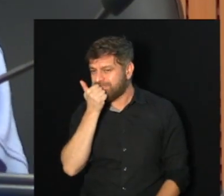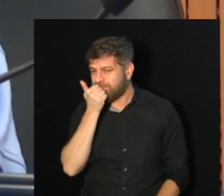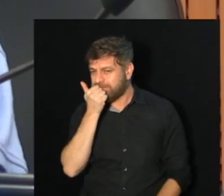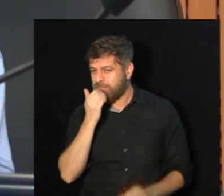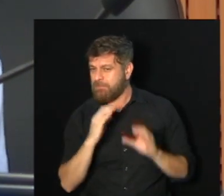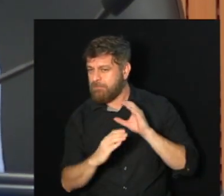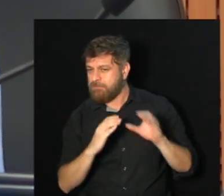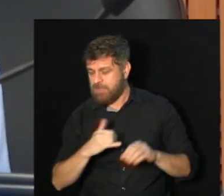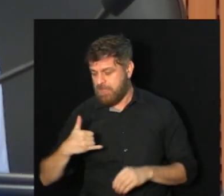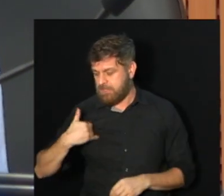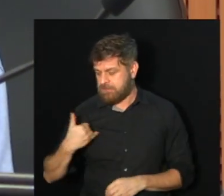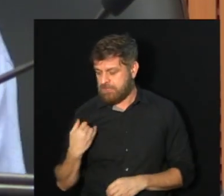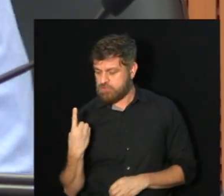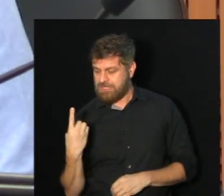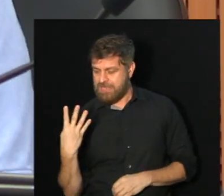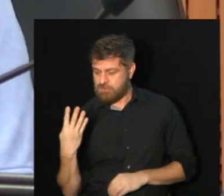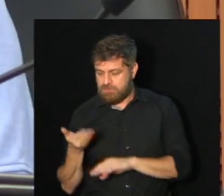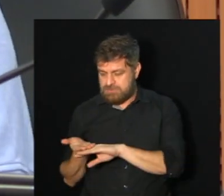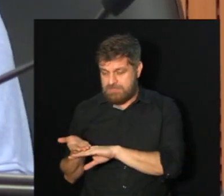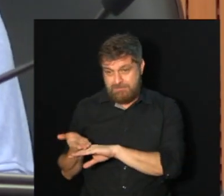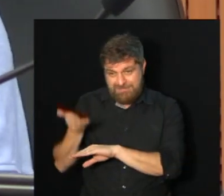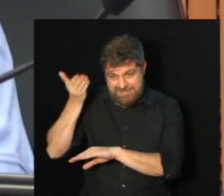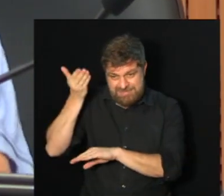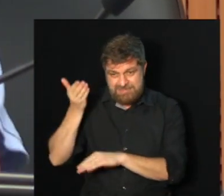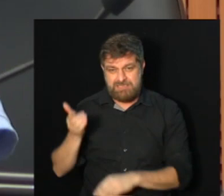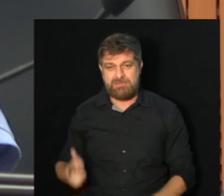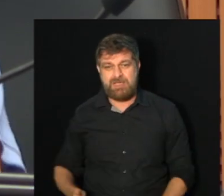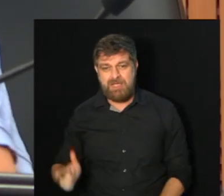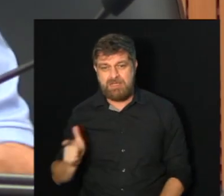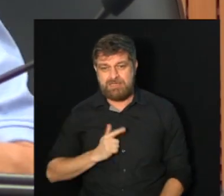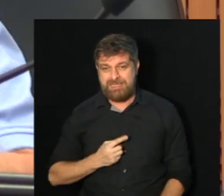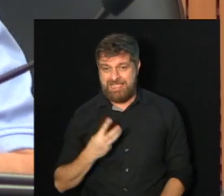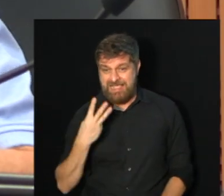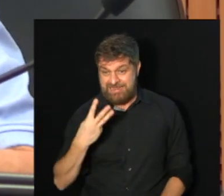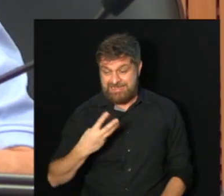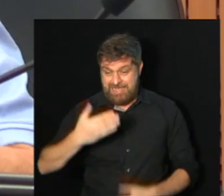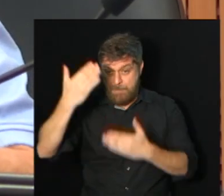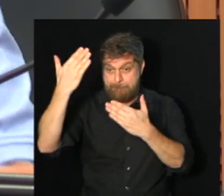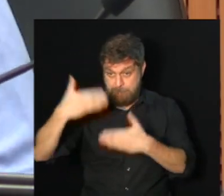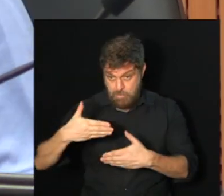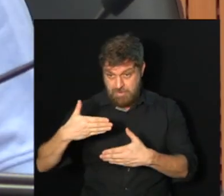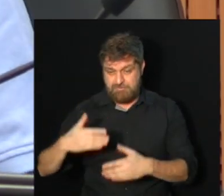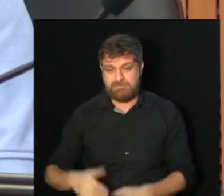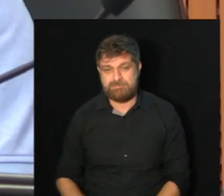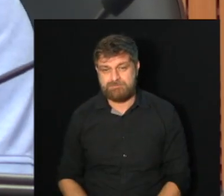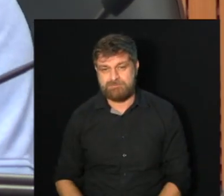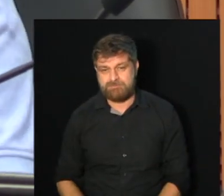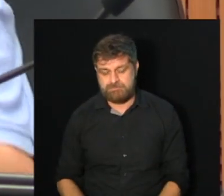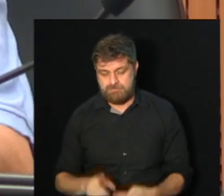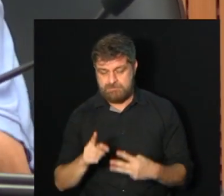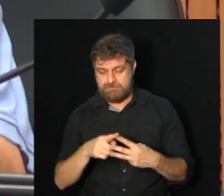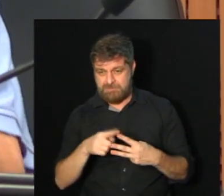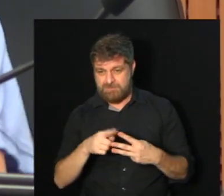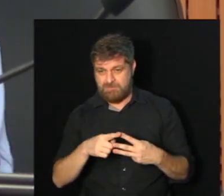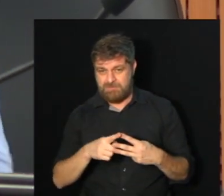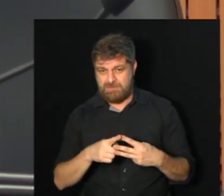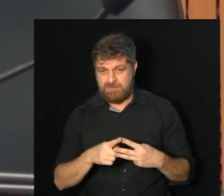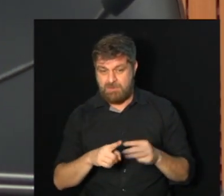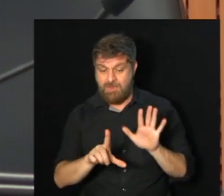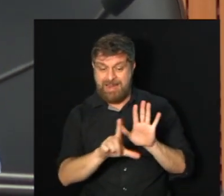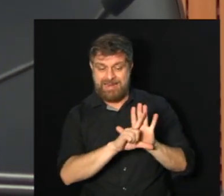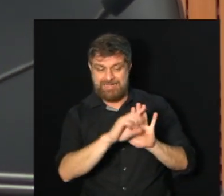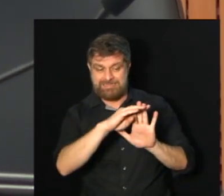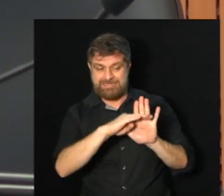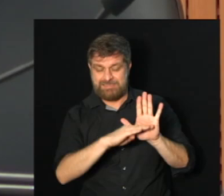ter mais de 14 anos e passar em 3 exames. Que um exame é de